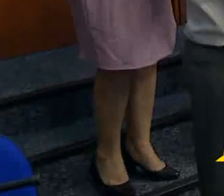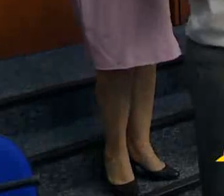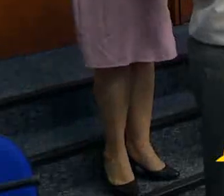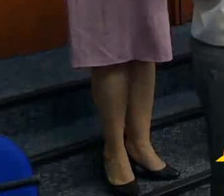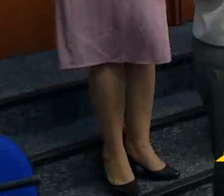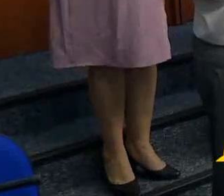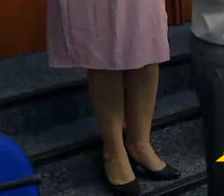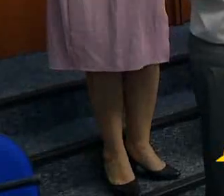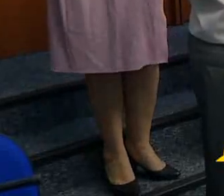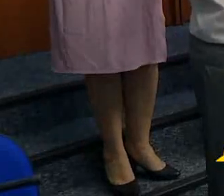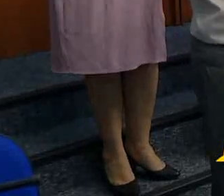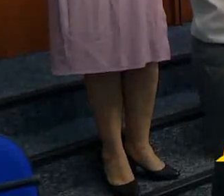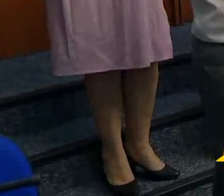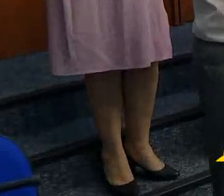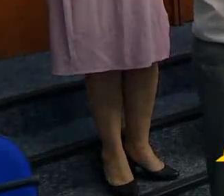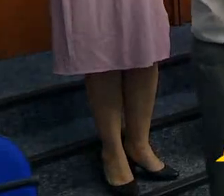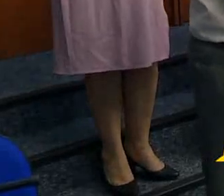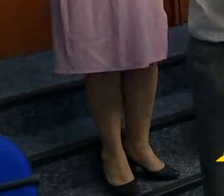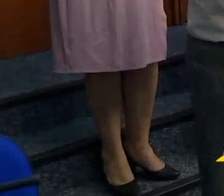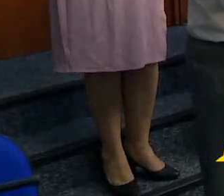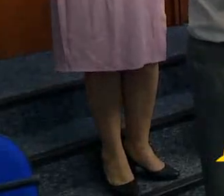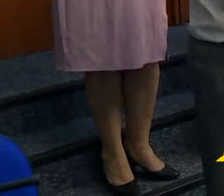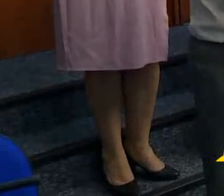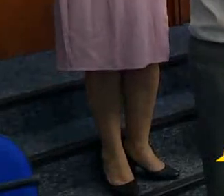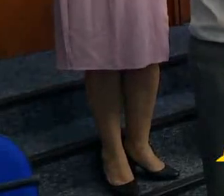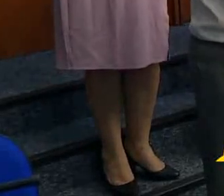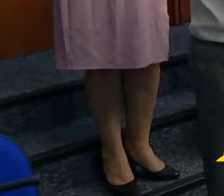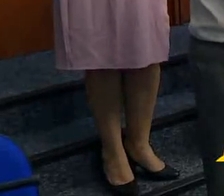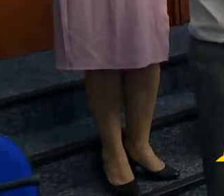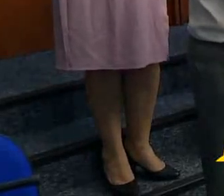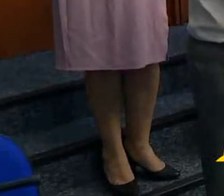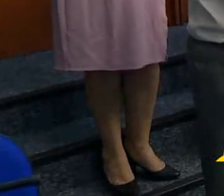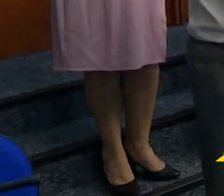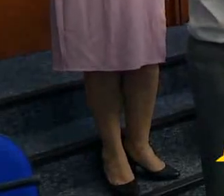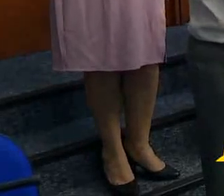Érica Rodrigues do Nascimento.